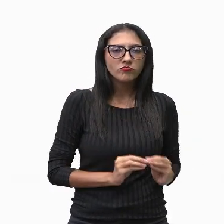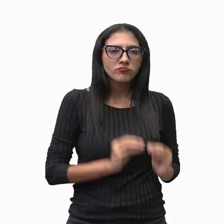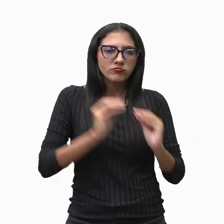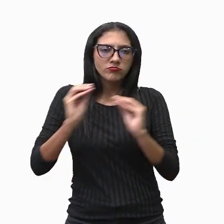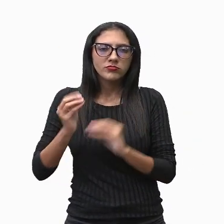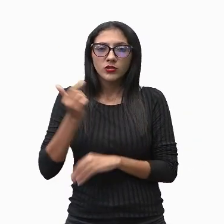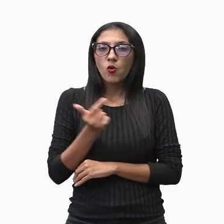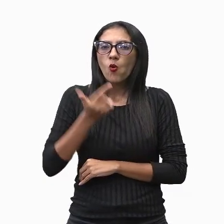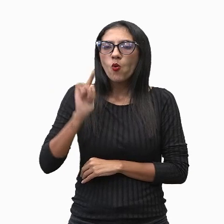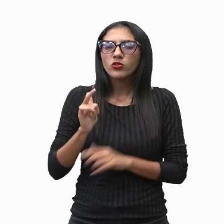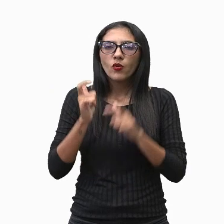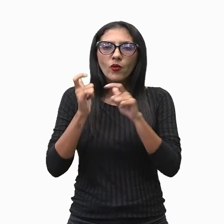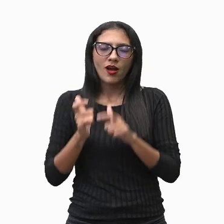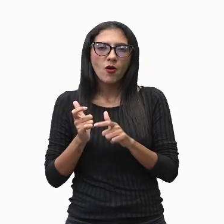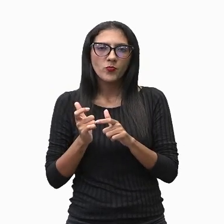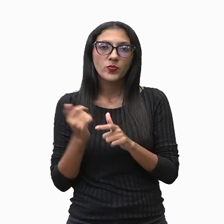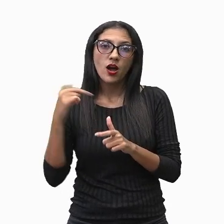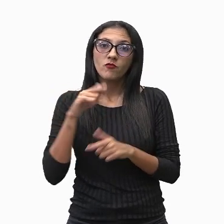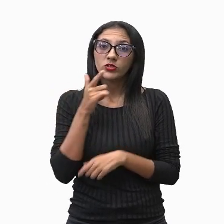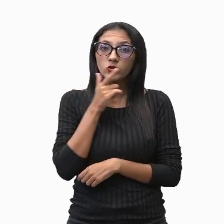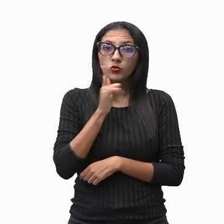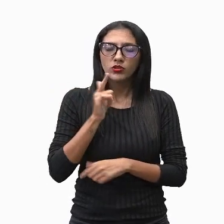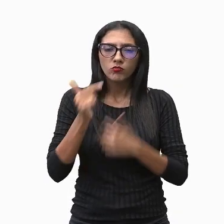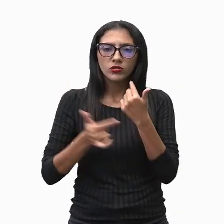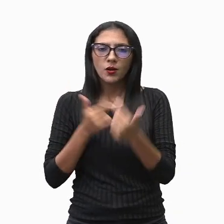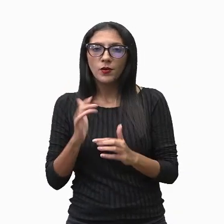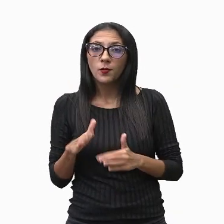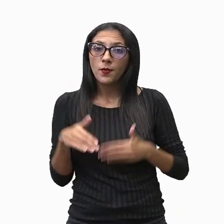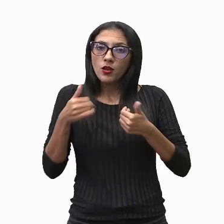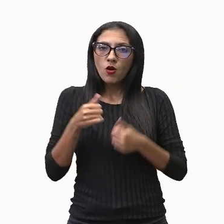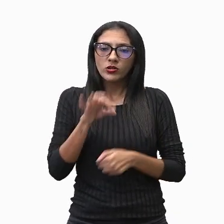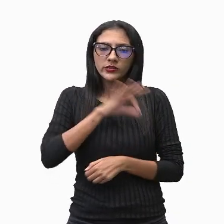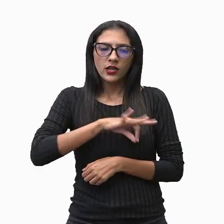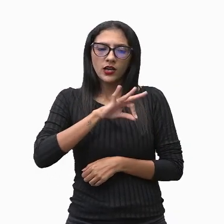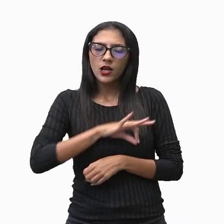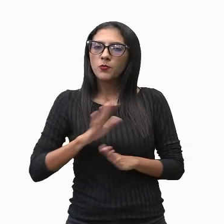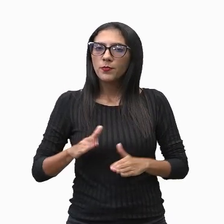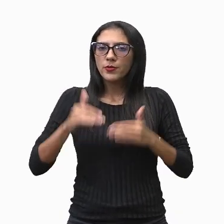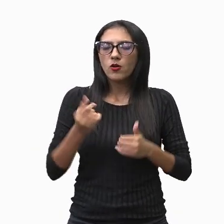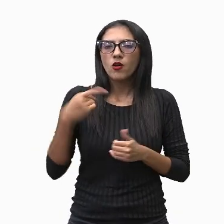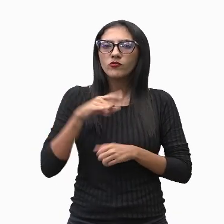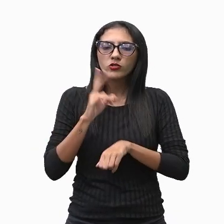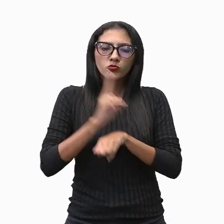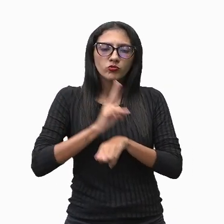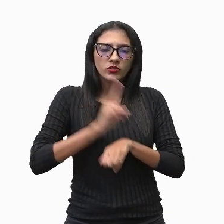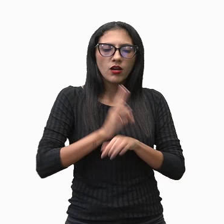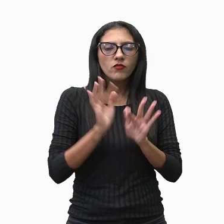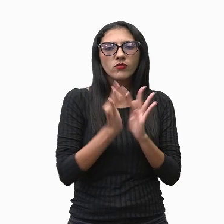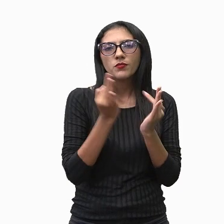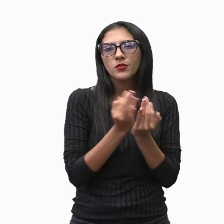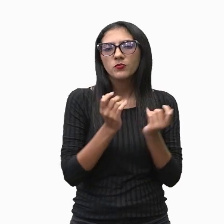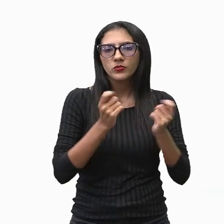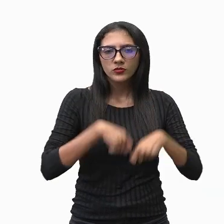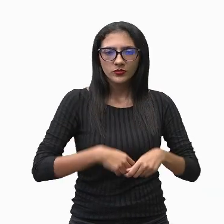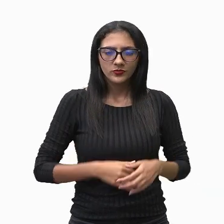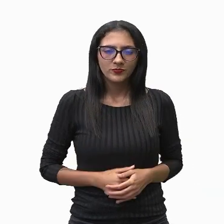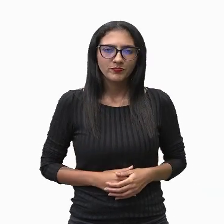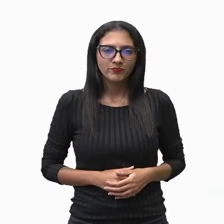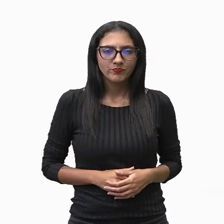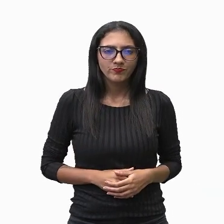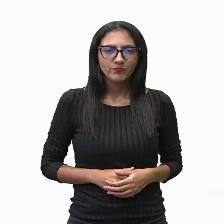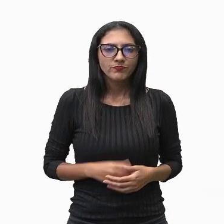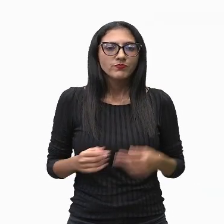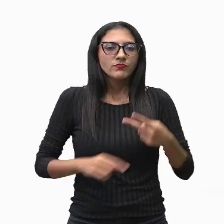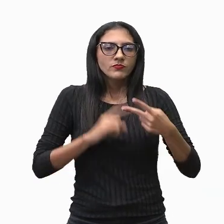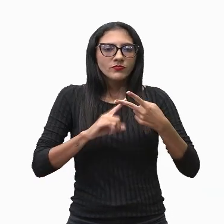salário maior e possa ajudar ali a sua família de forma melhor. Também desigualdades